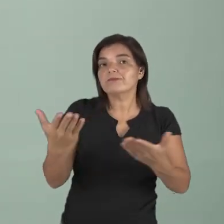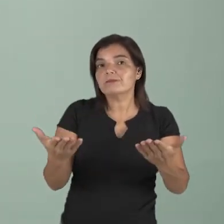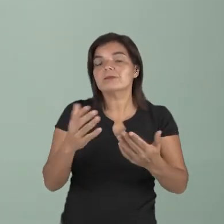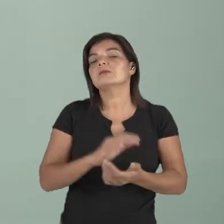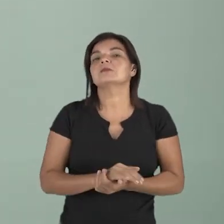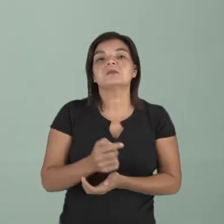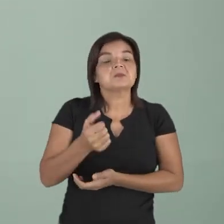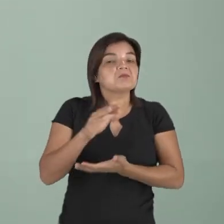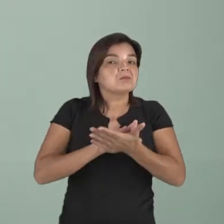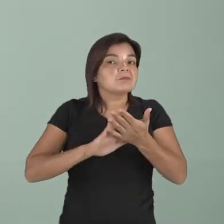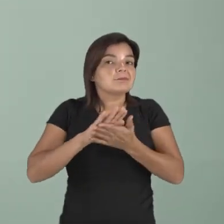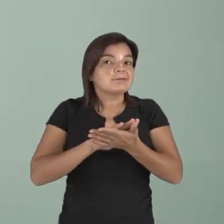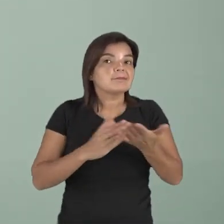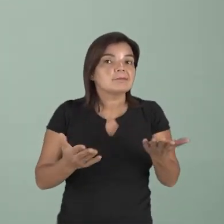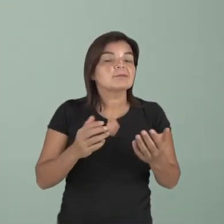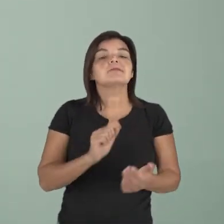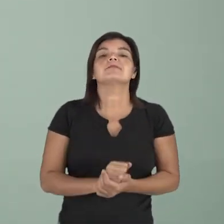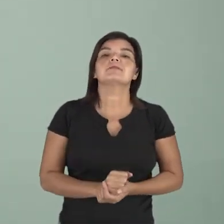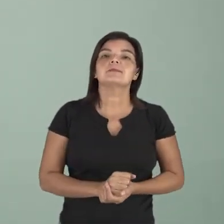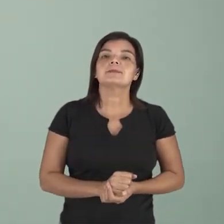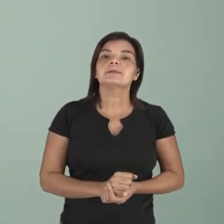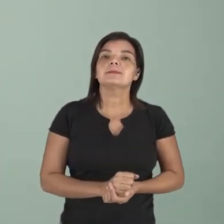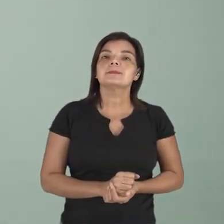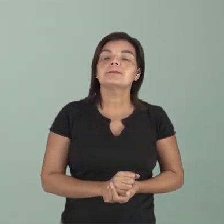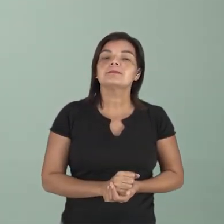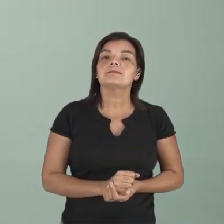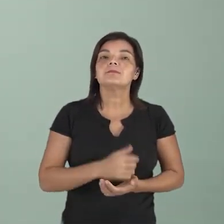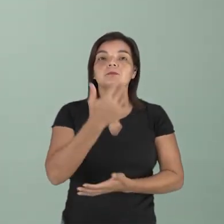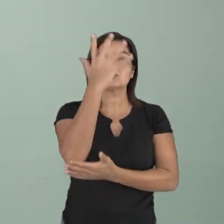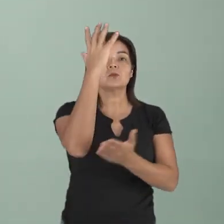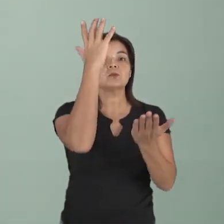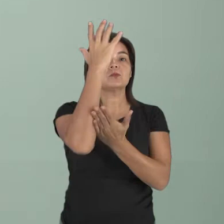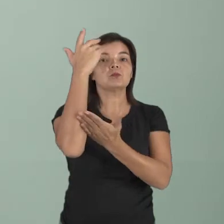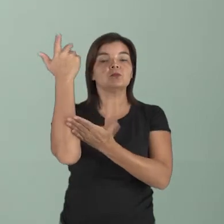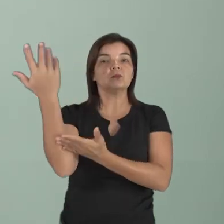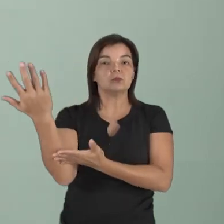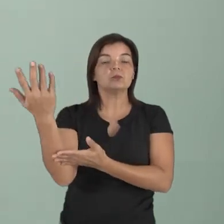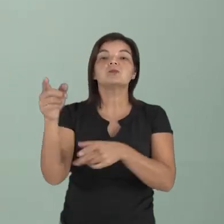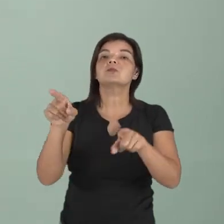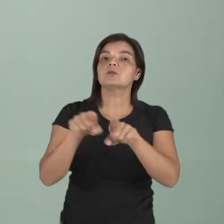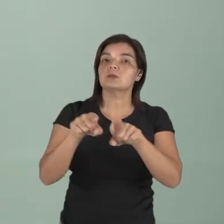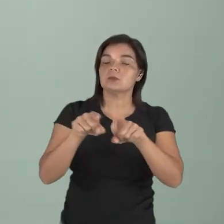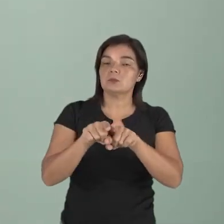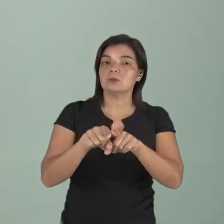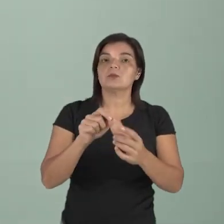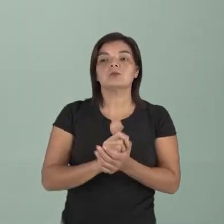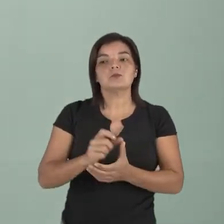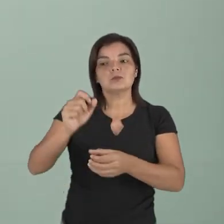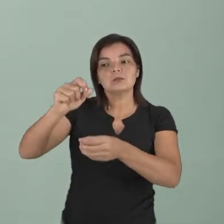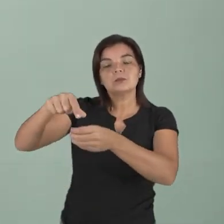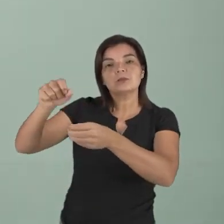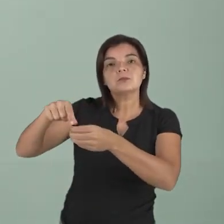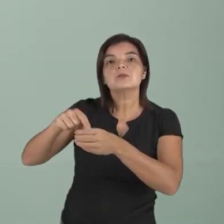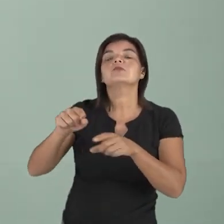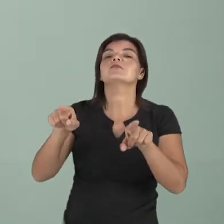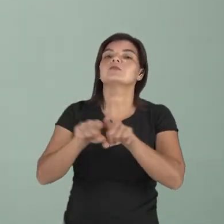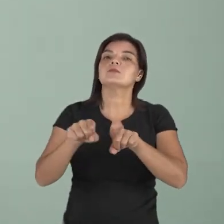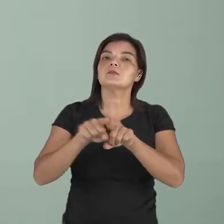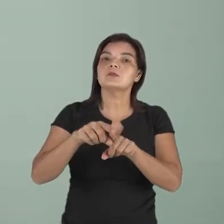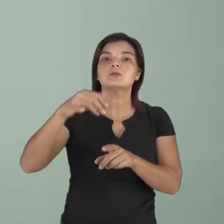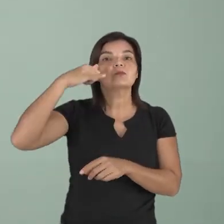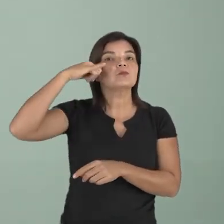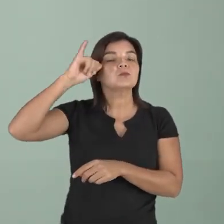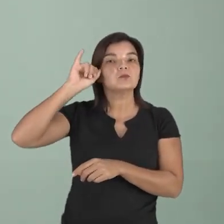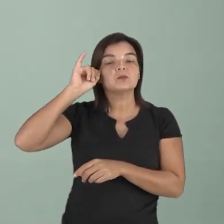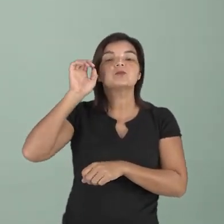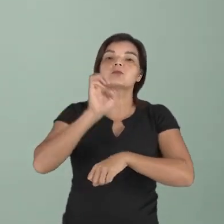vezes quase nada, e passam a desmatar e praticar a atividade de agropecuária no nosso estado. É aí que o